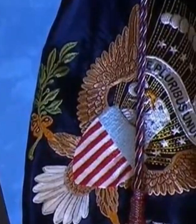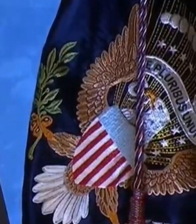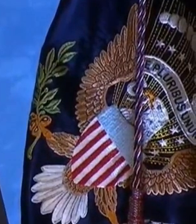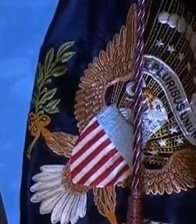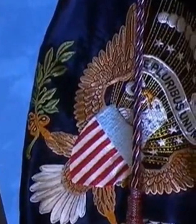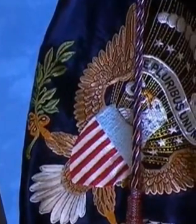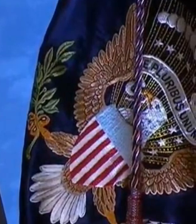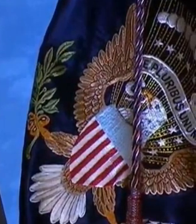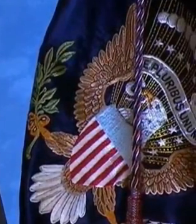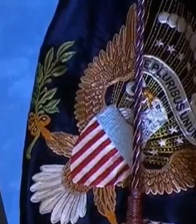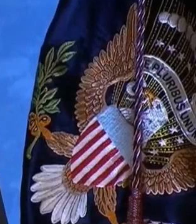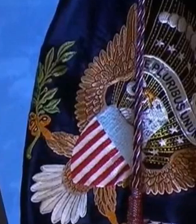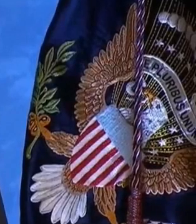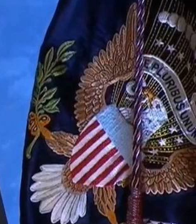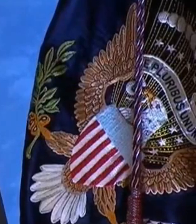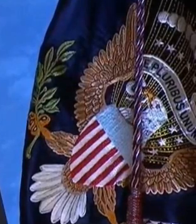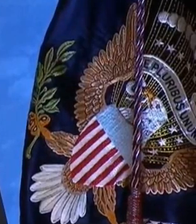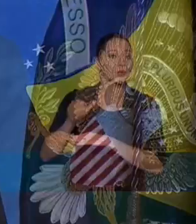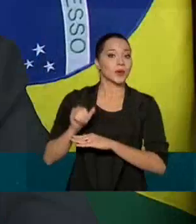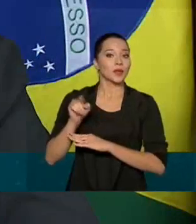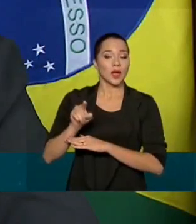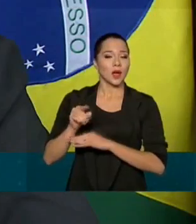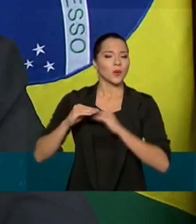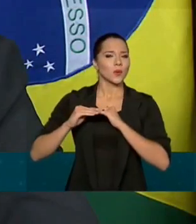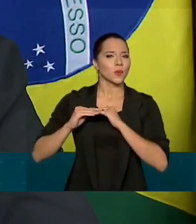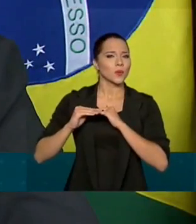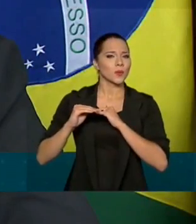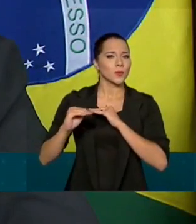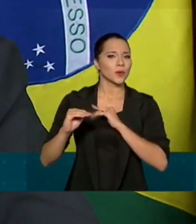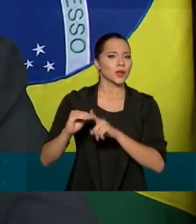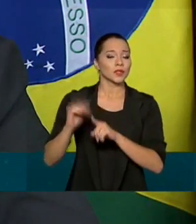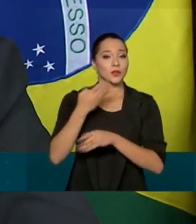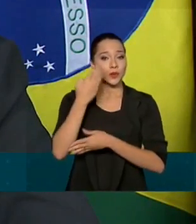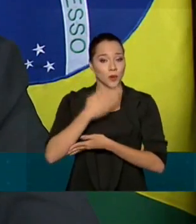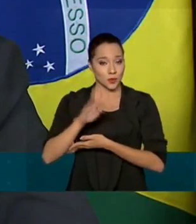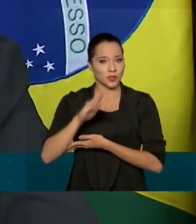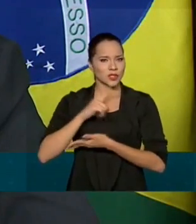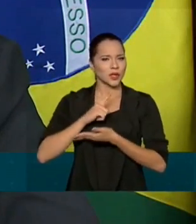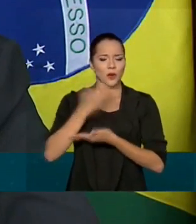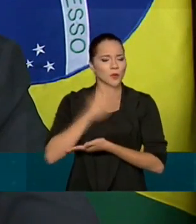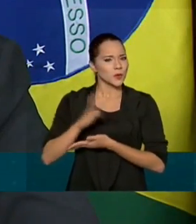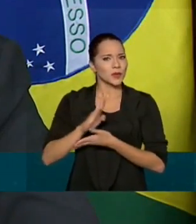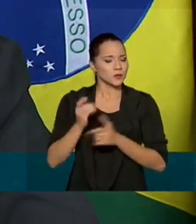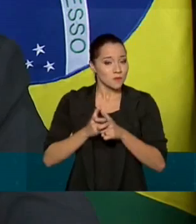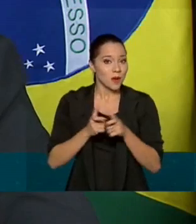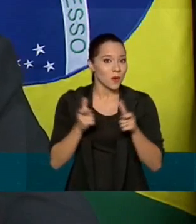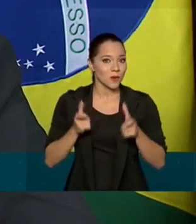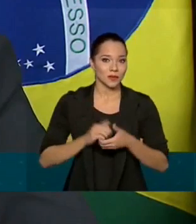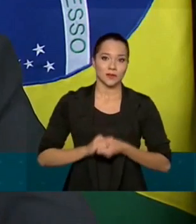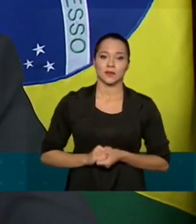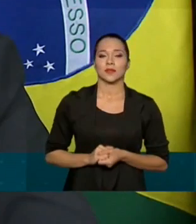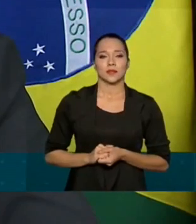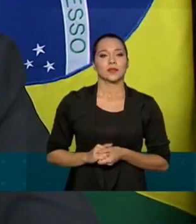2050 a volta mas quem também se comprometeu a buscar a neutralidade climática até o meio do século